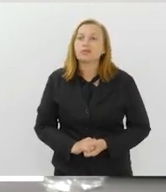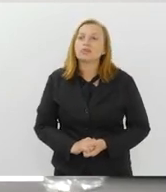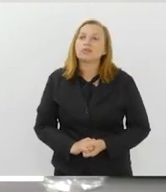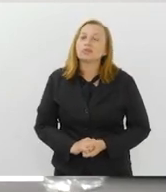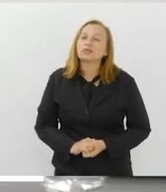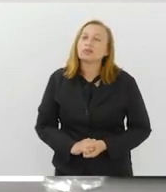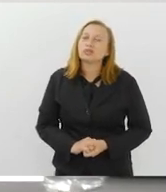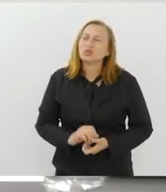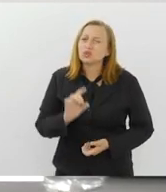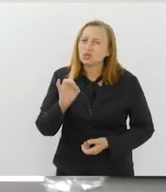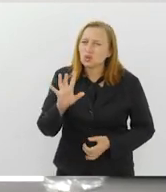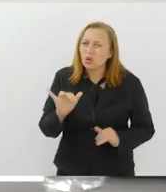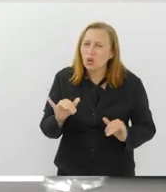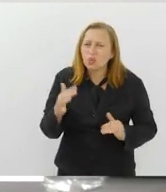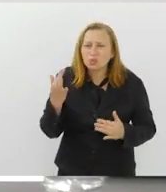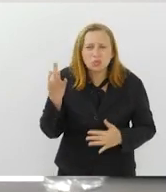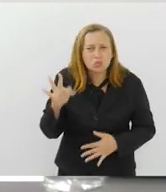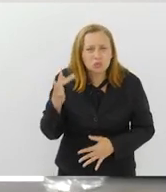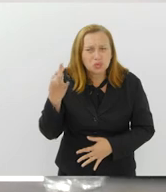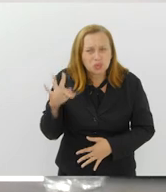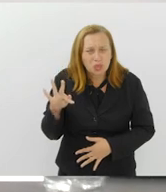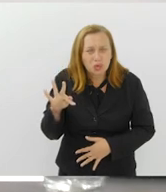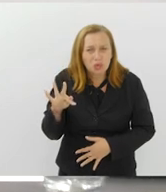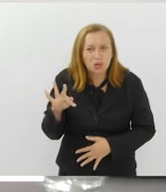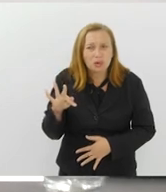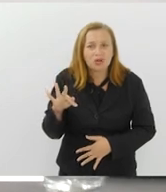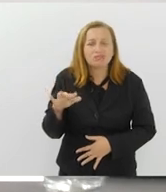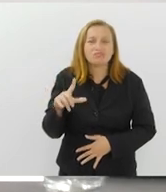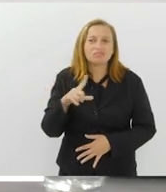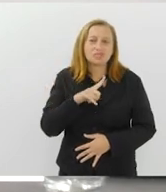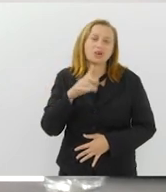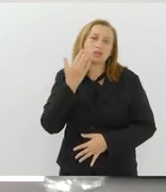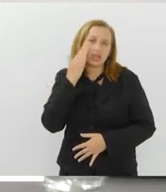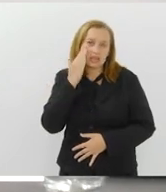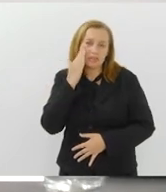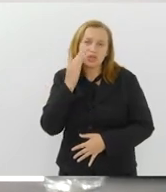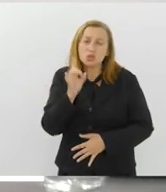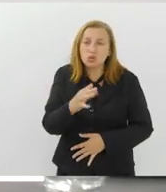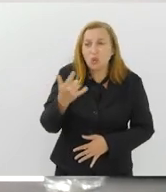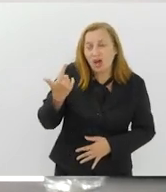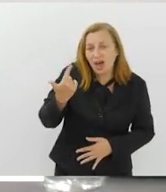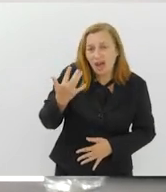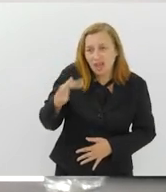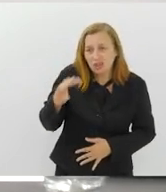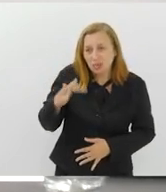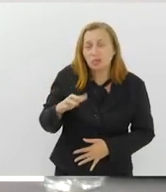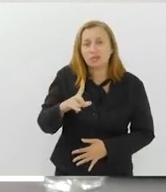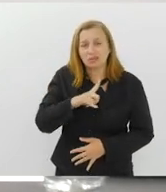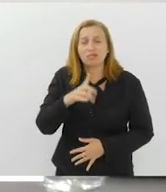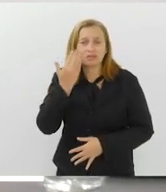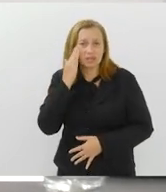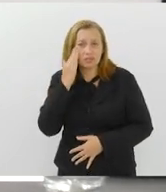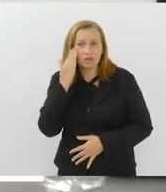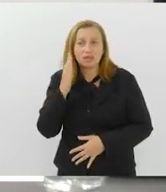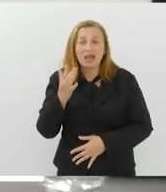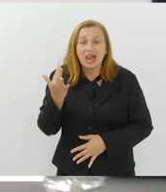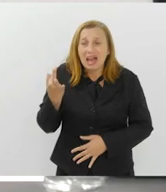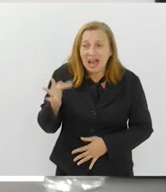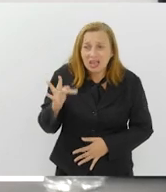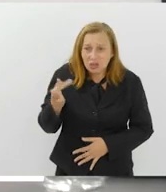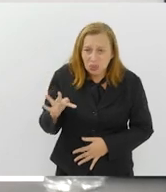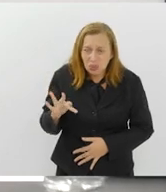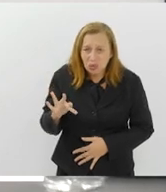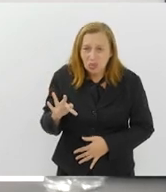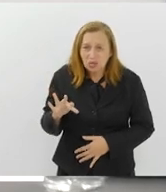Só a dor gera compreensão. Só a dor gera compreensão. E a dor que nós